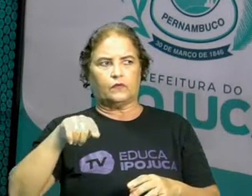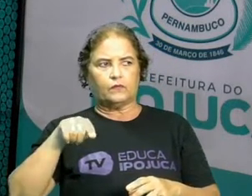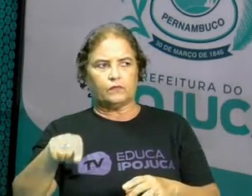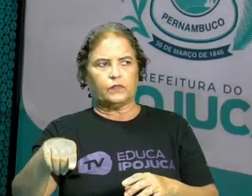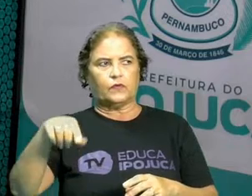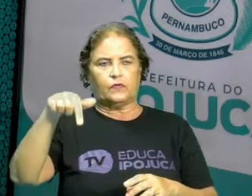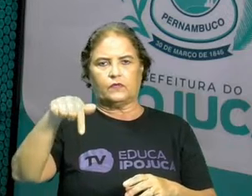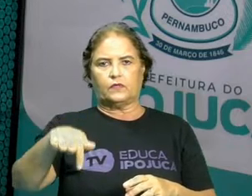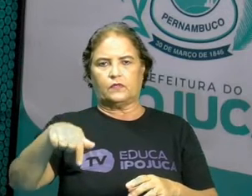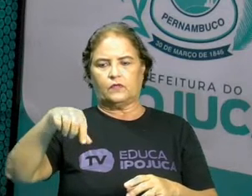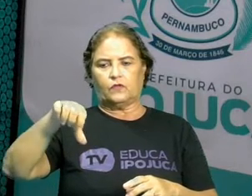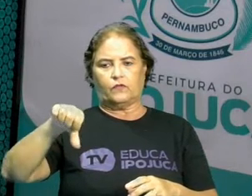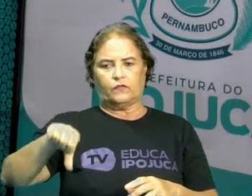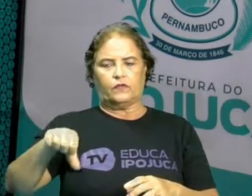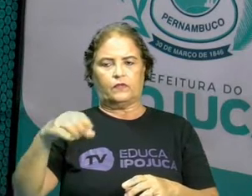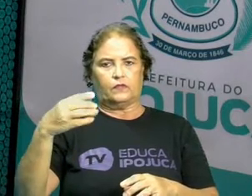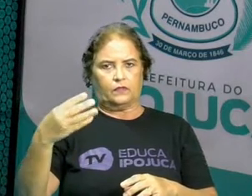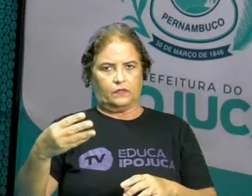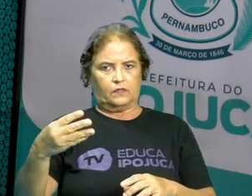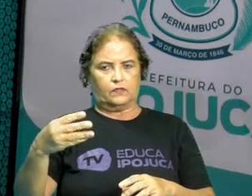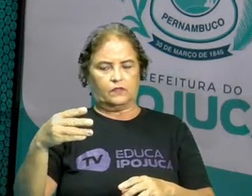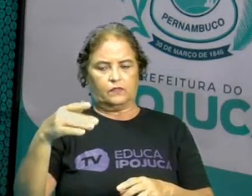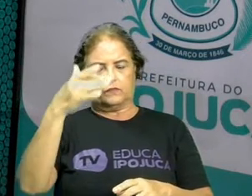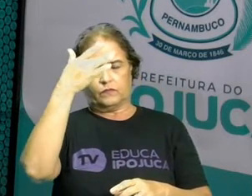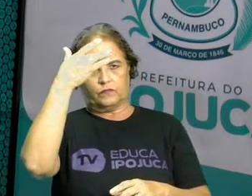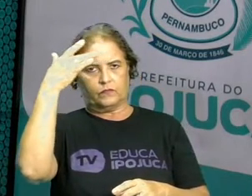9.674.793 habitantes. Pois é.